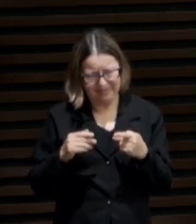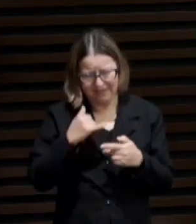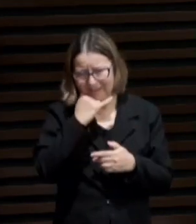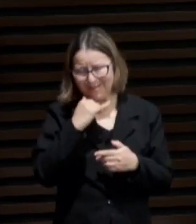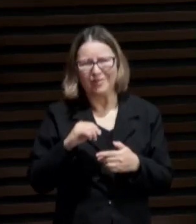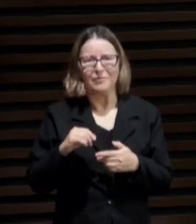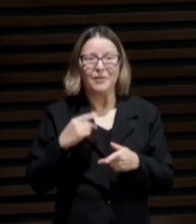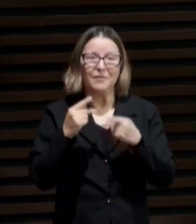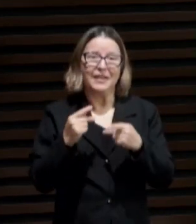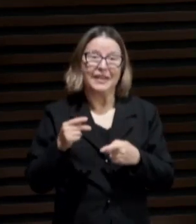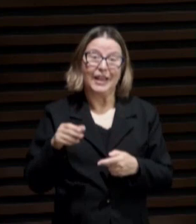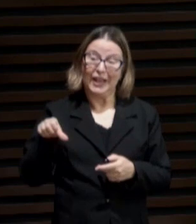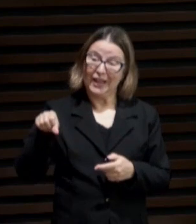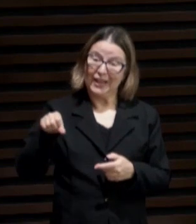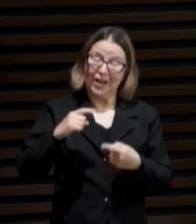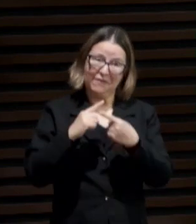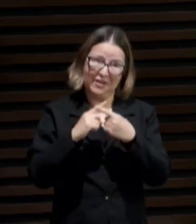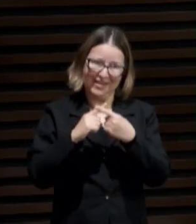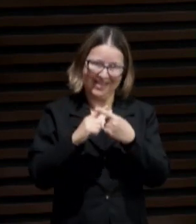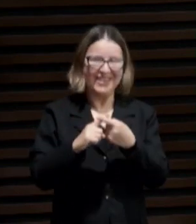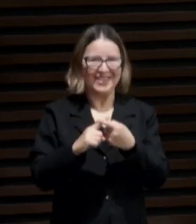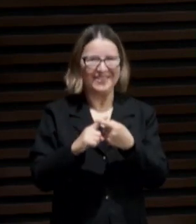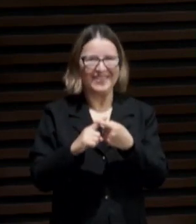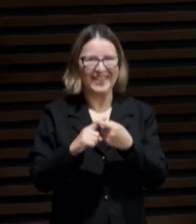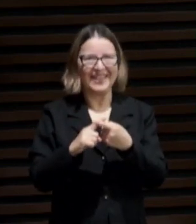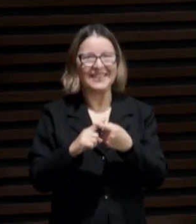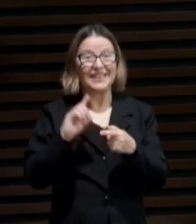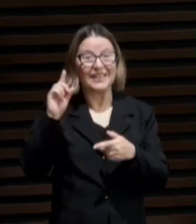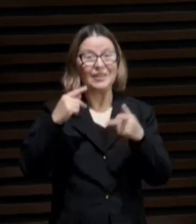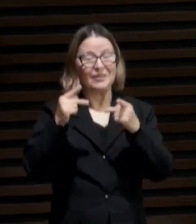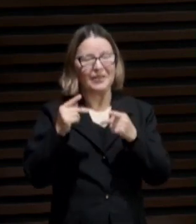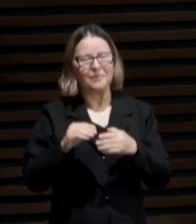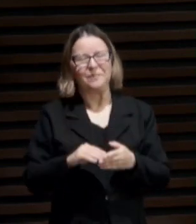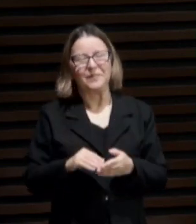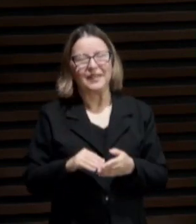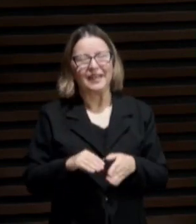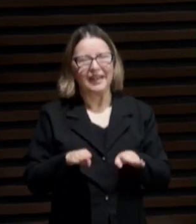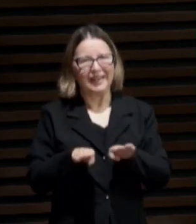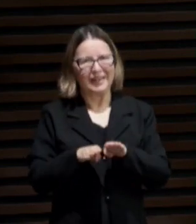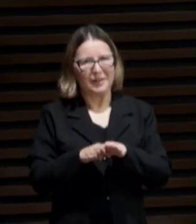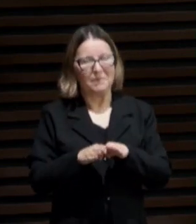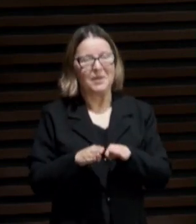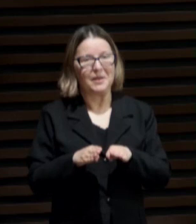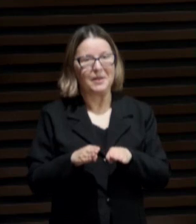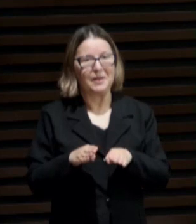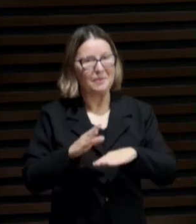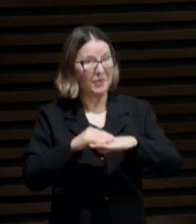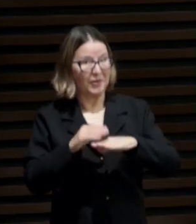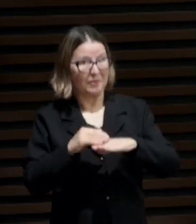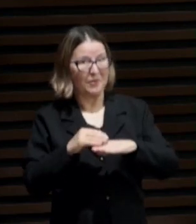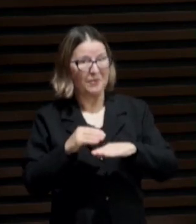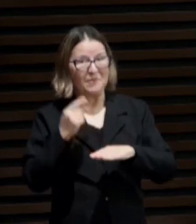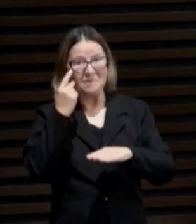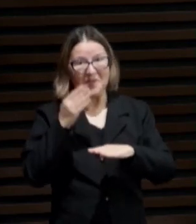irmão. Ele até me convidou, quando eu for lá para governador Celso Ramos, na casa da minha filha, ir lá visitá-los. E eu vou lá visitar, comer um